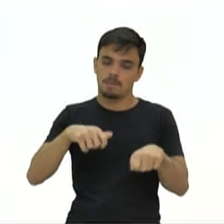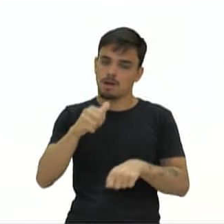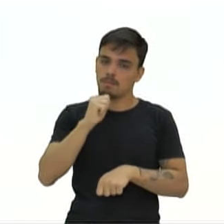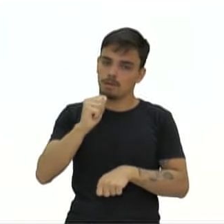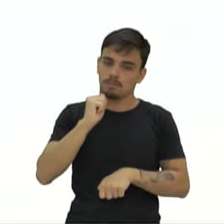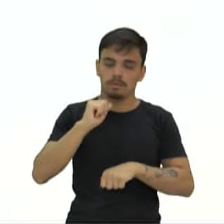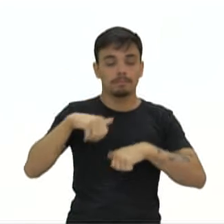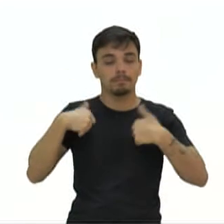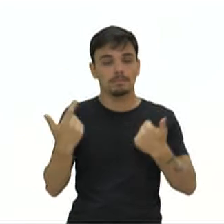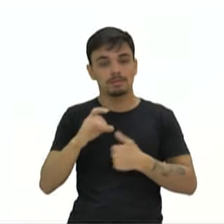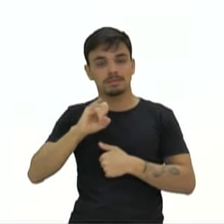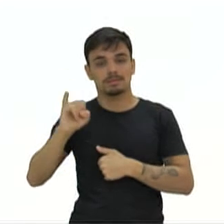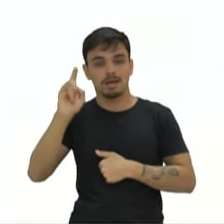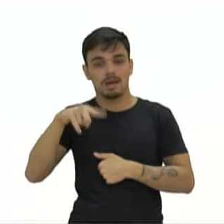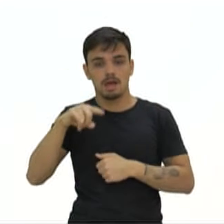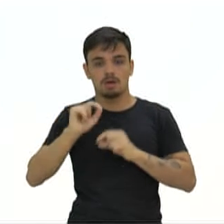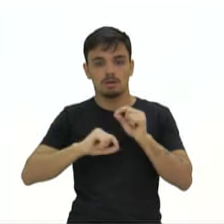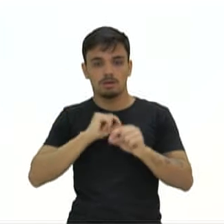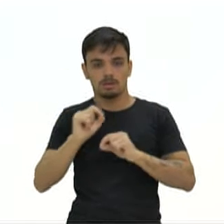não ser que ela seja